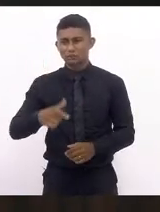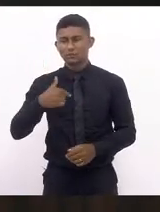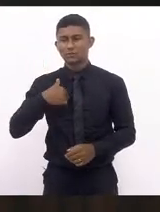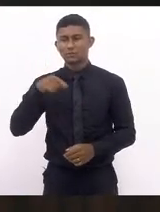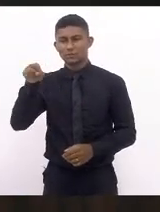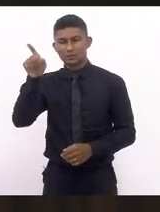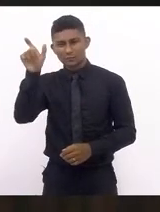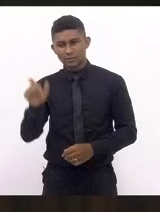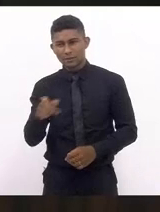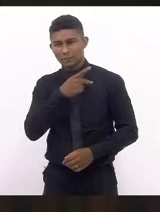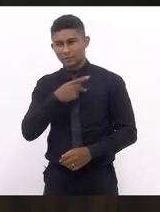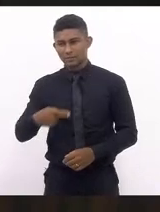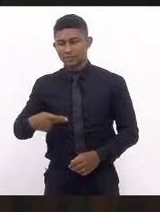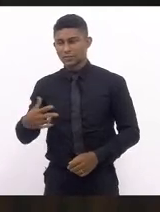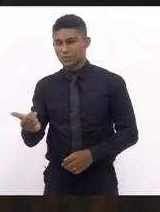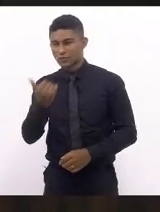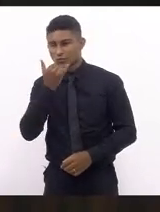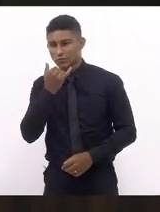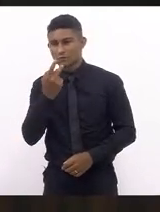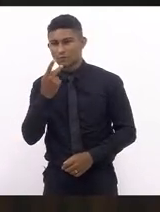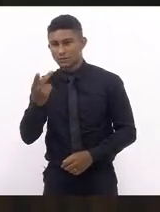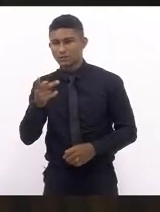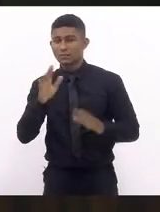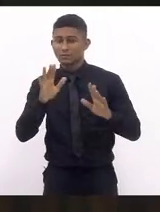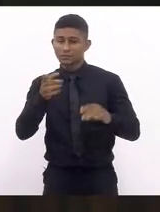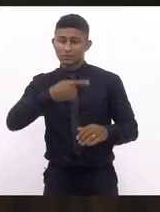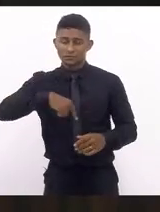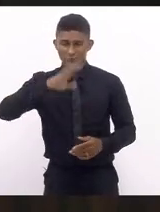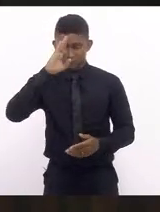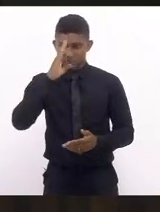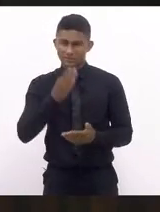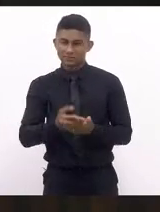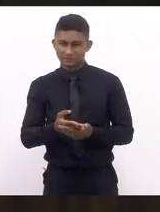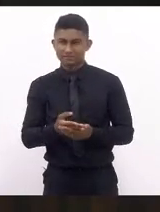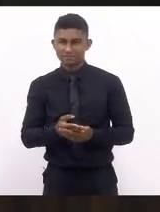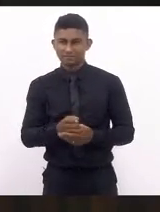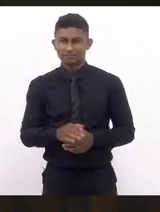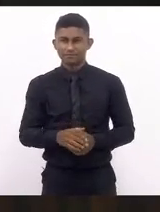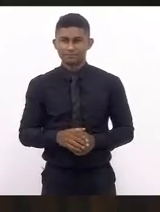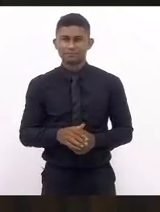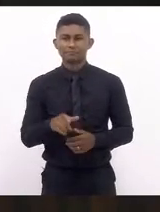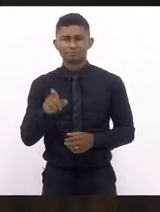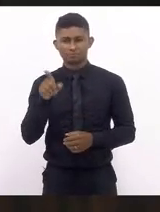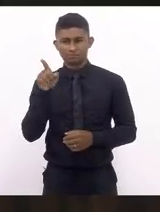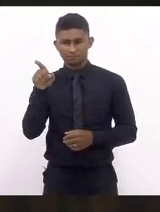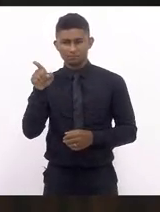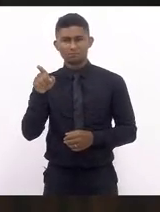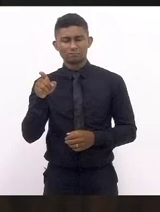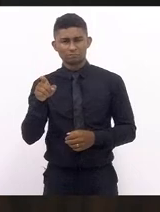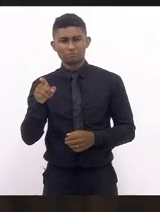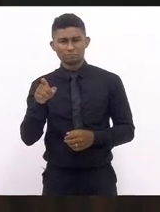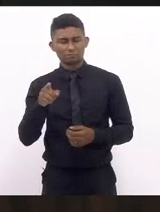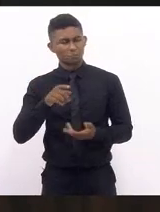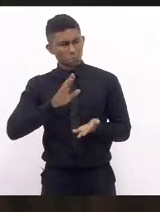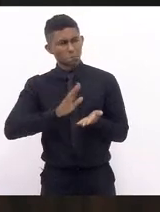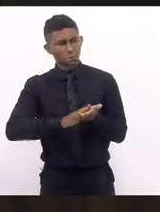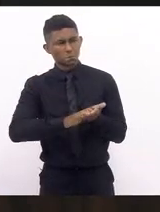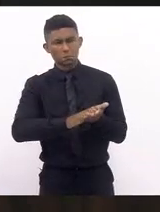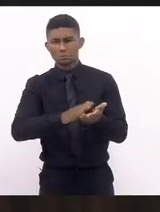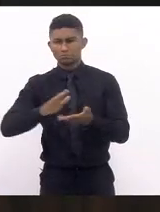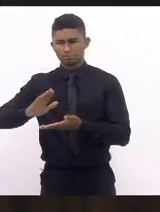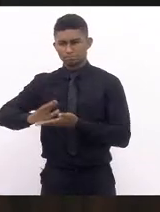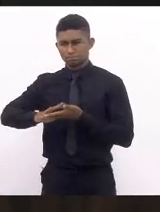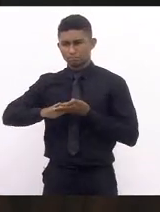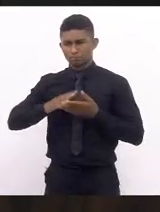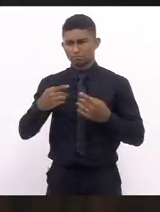desculpa lá o presidente Eduardo Eugenio mas sempre defendendo aquilo que a gente acredita que ir beijos elogios eu